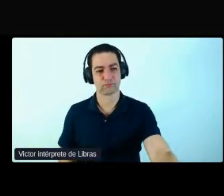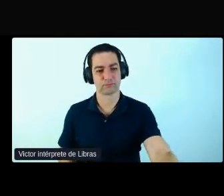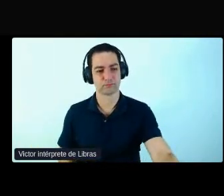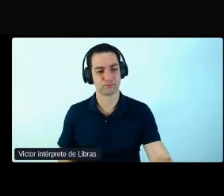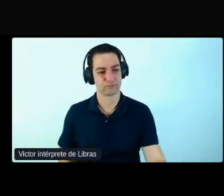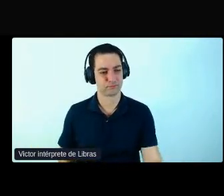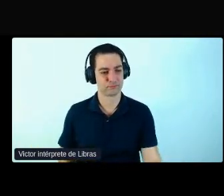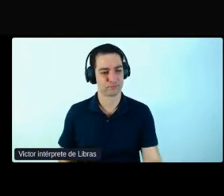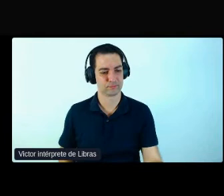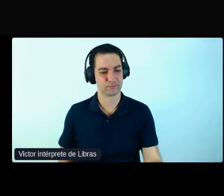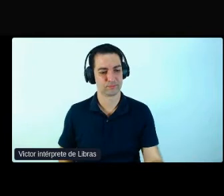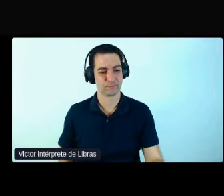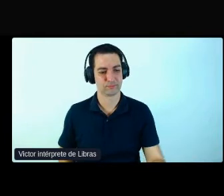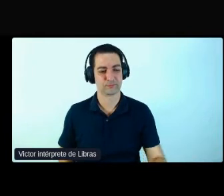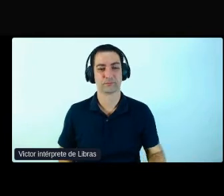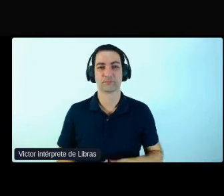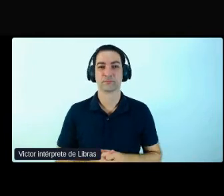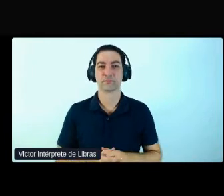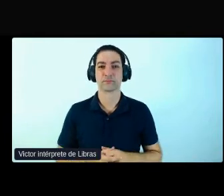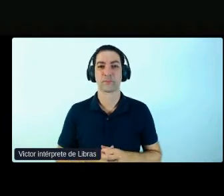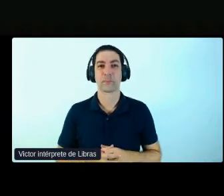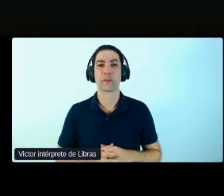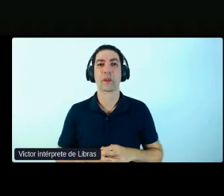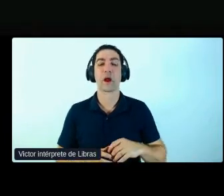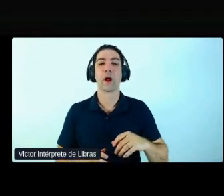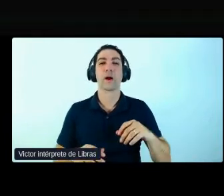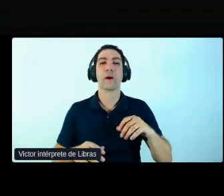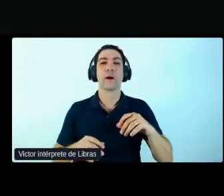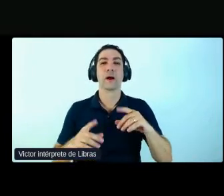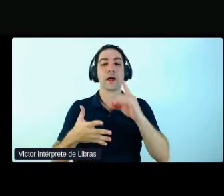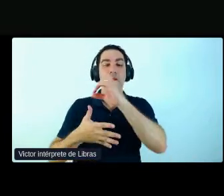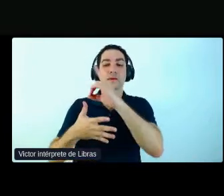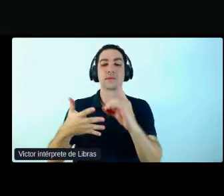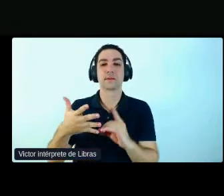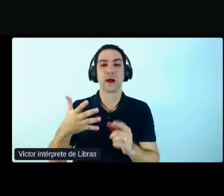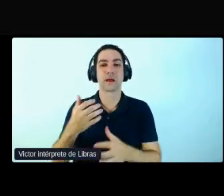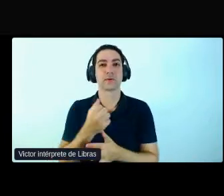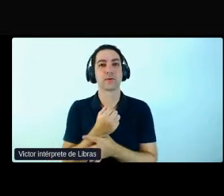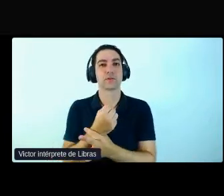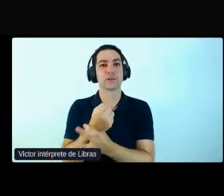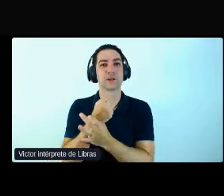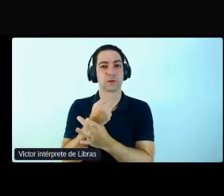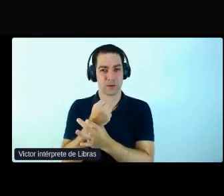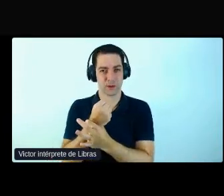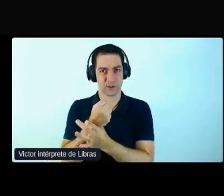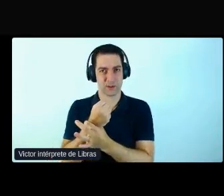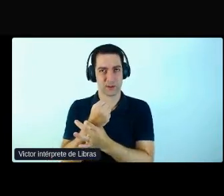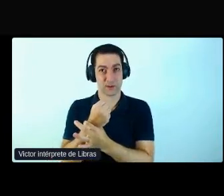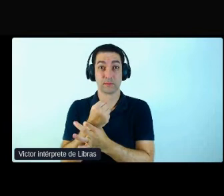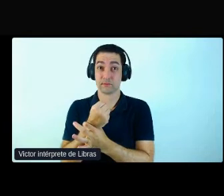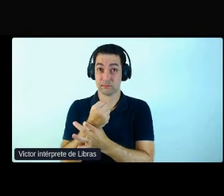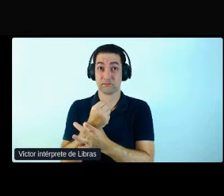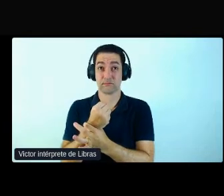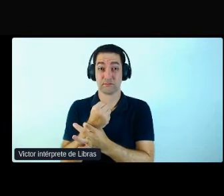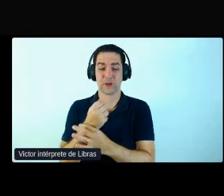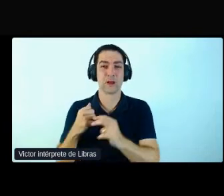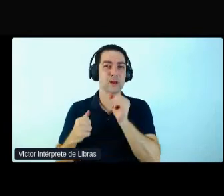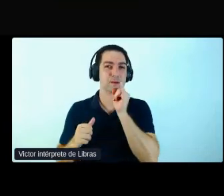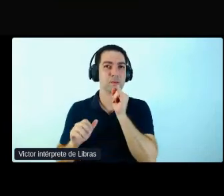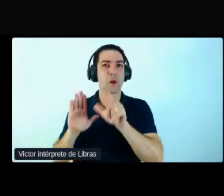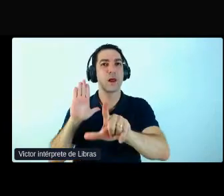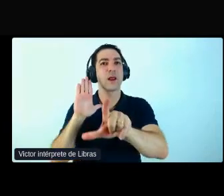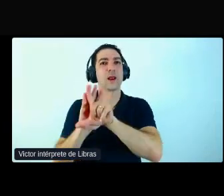de segurança desse dado, né? A LGPD tá aí, tá? E a gente precisa,